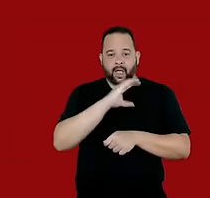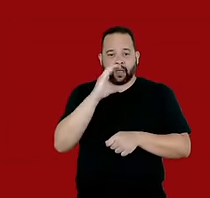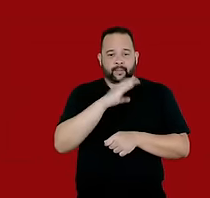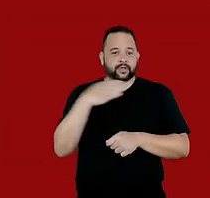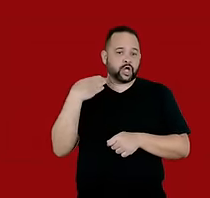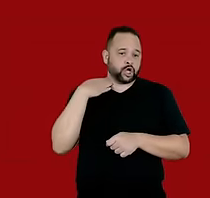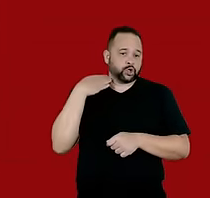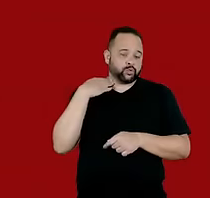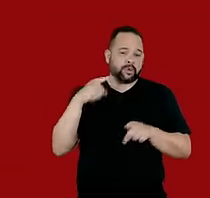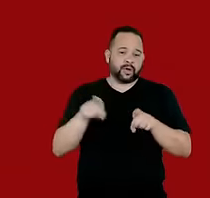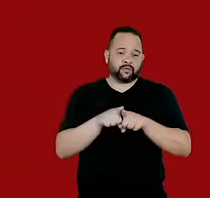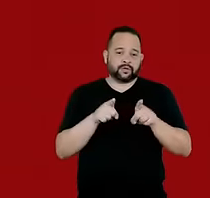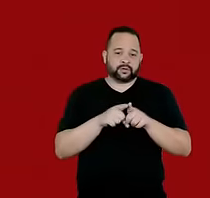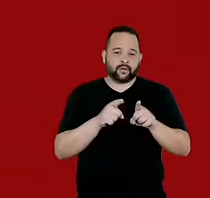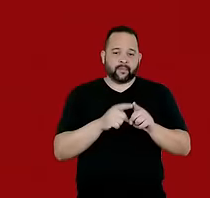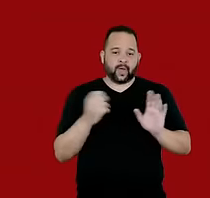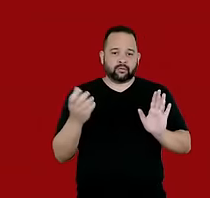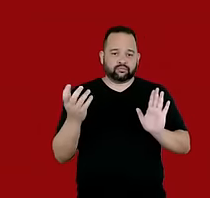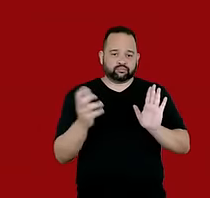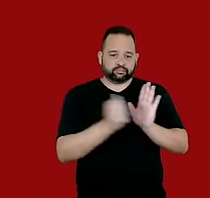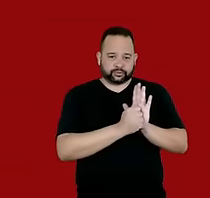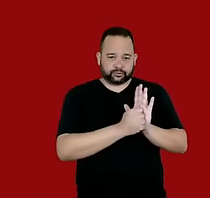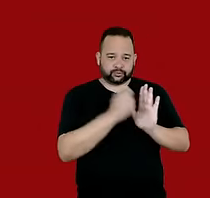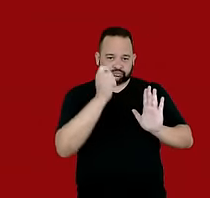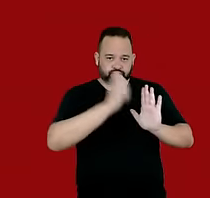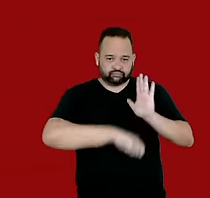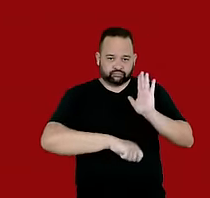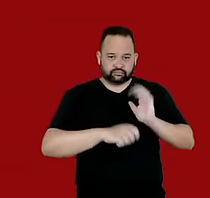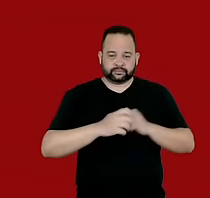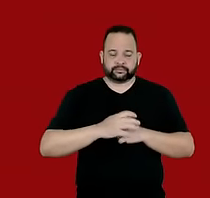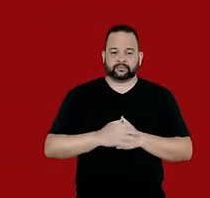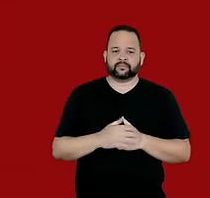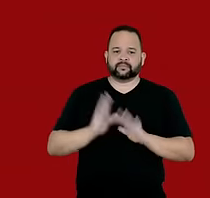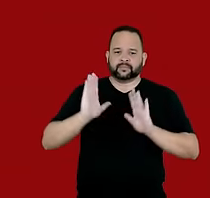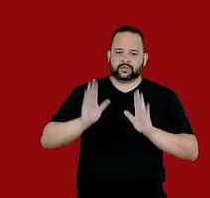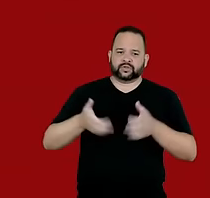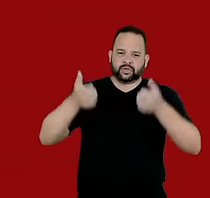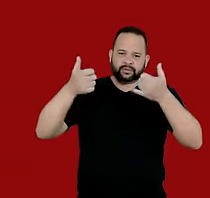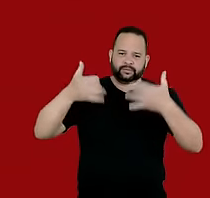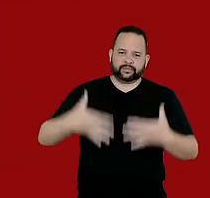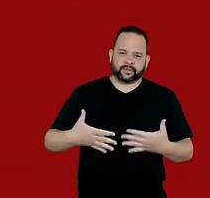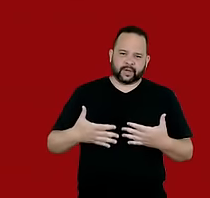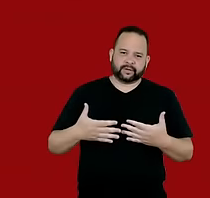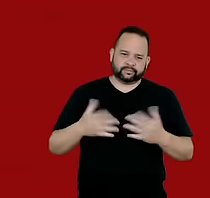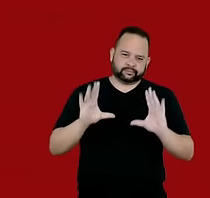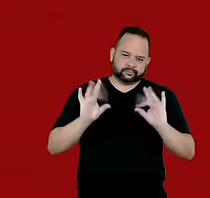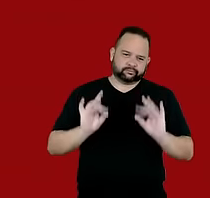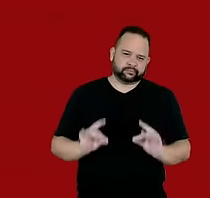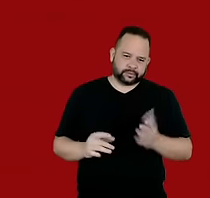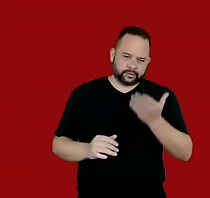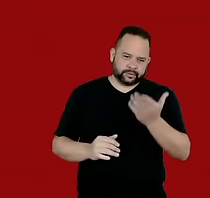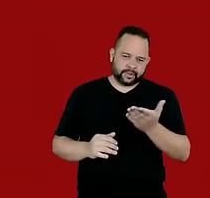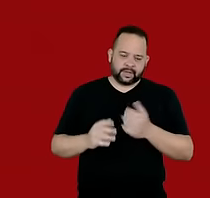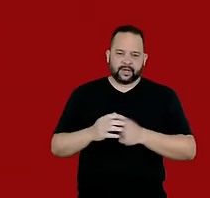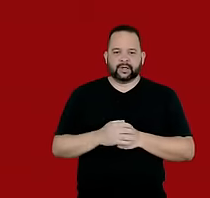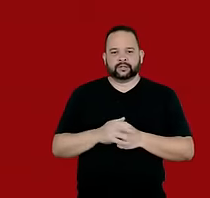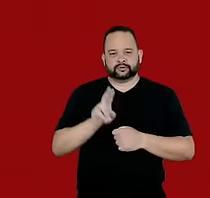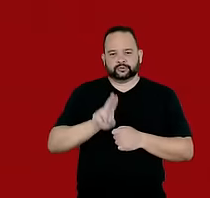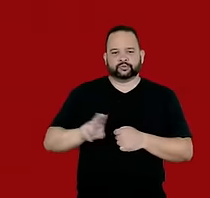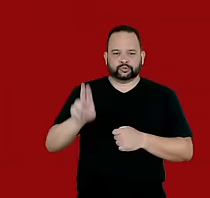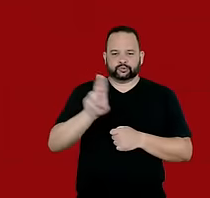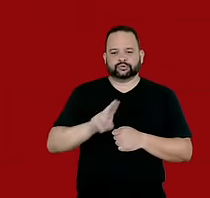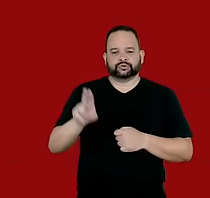registro e contratos eh eu falei bastante já sobre o Super App que é você ter tudo ligado num aplicativo só